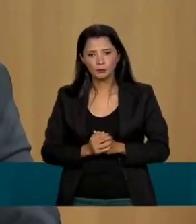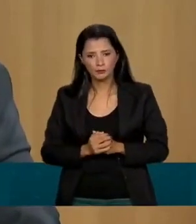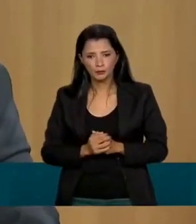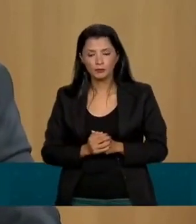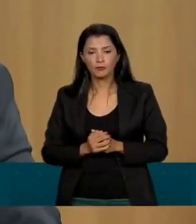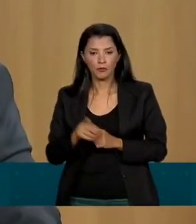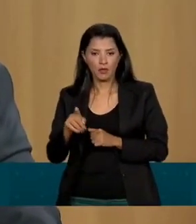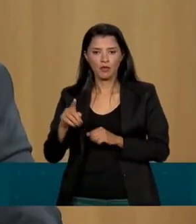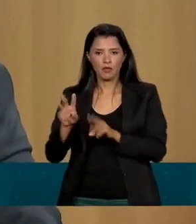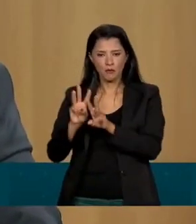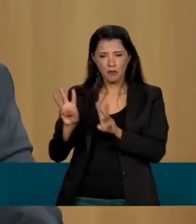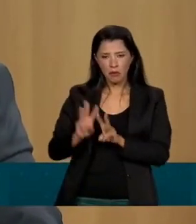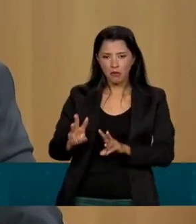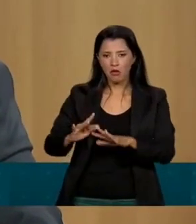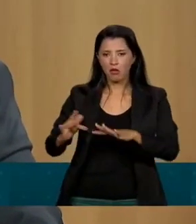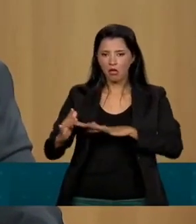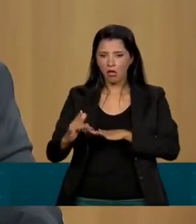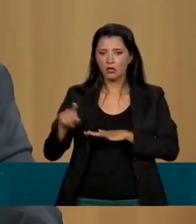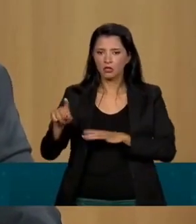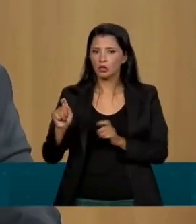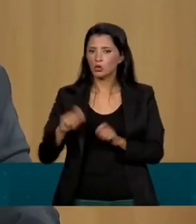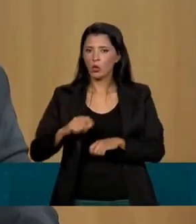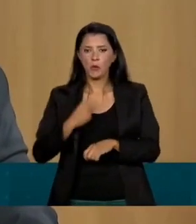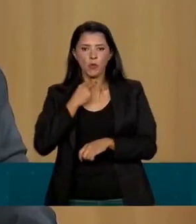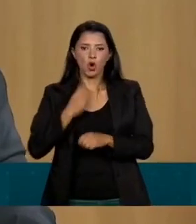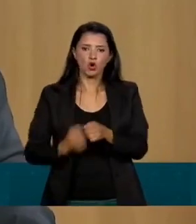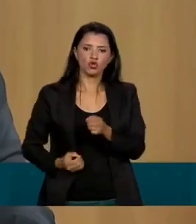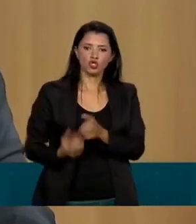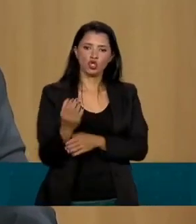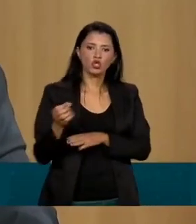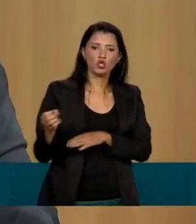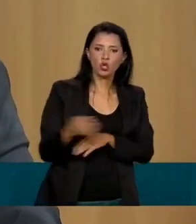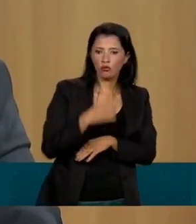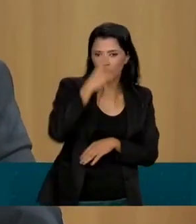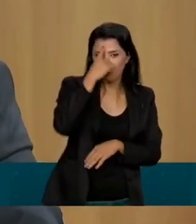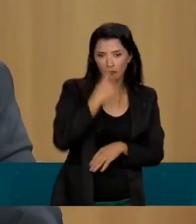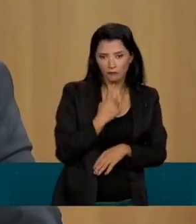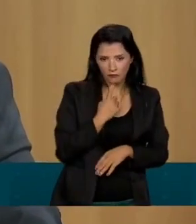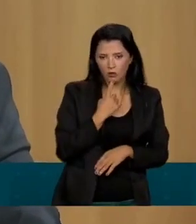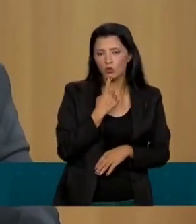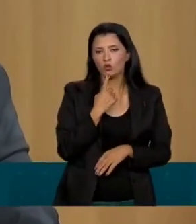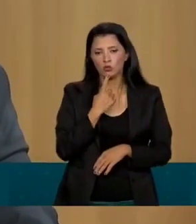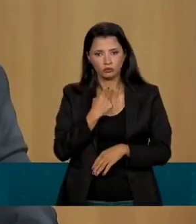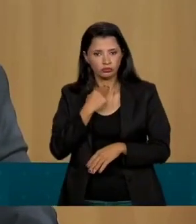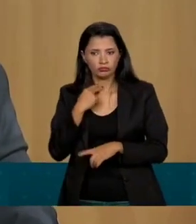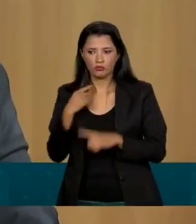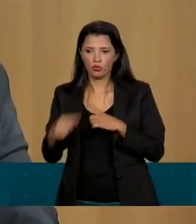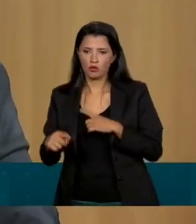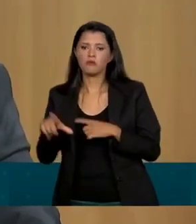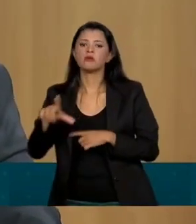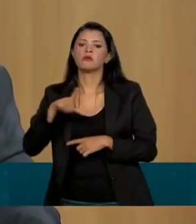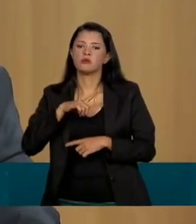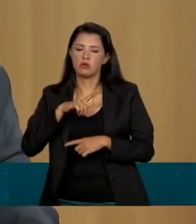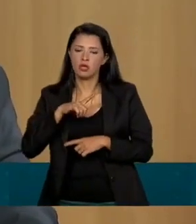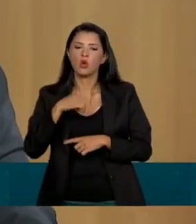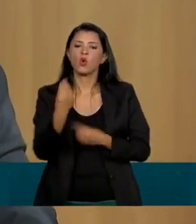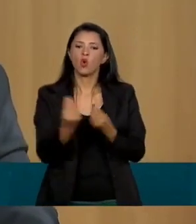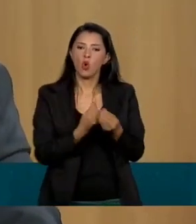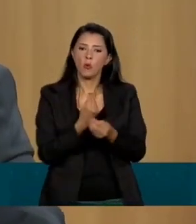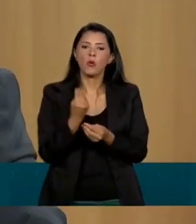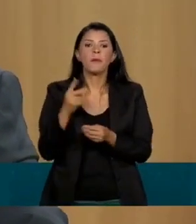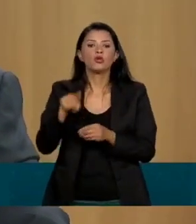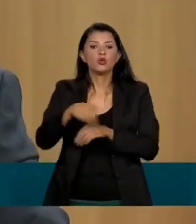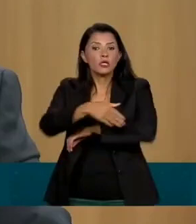as plataformas impedirem a criação de novos perfis a partir dos endereços de protocolo de